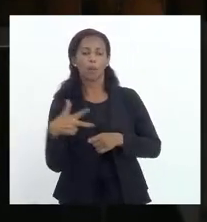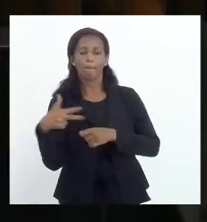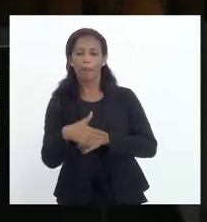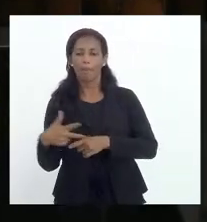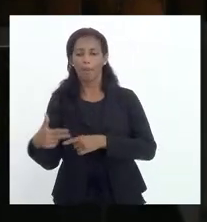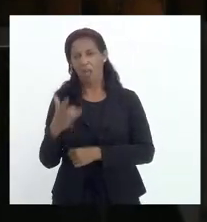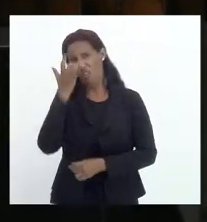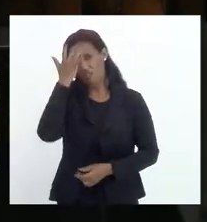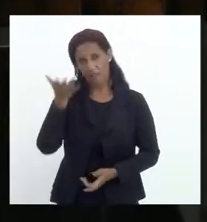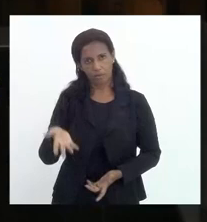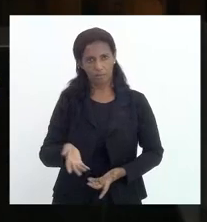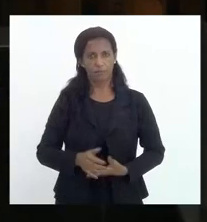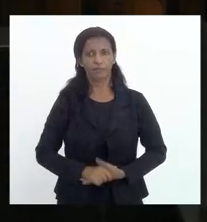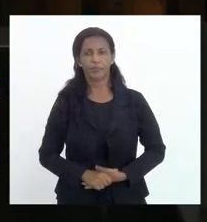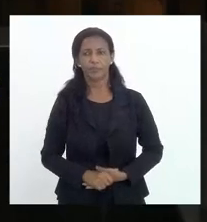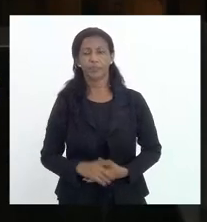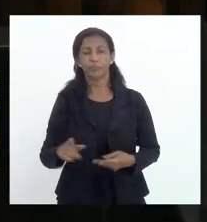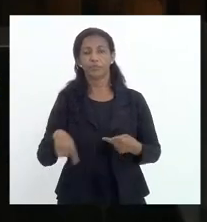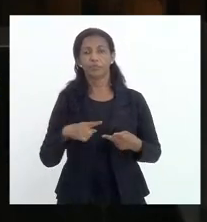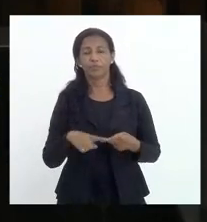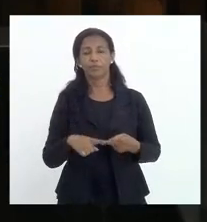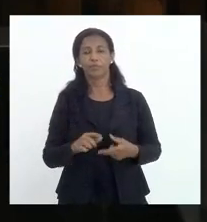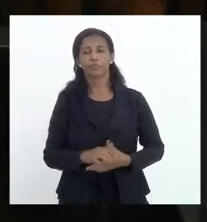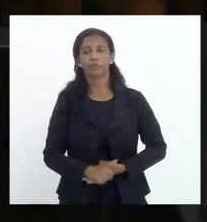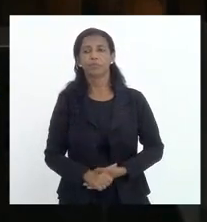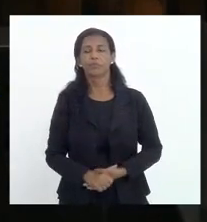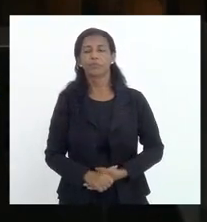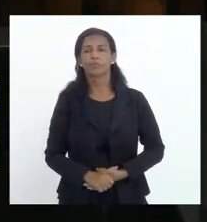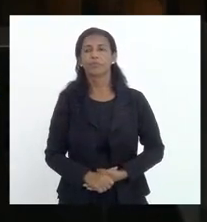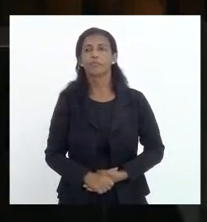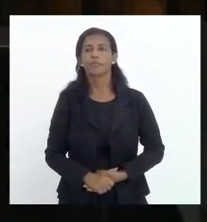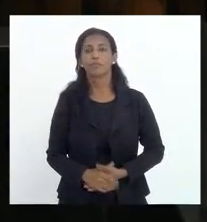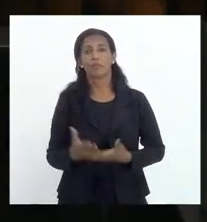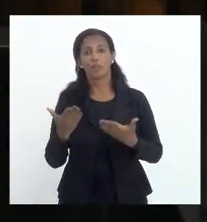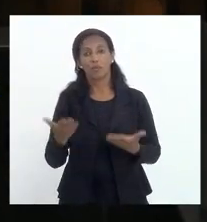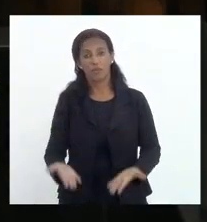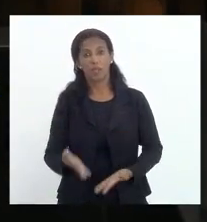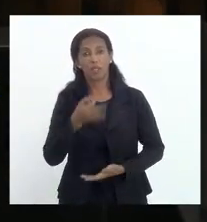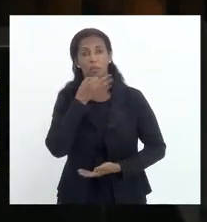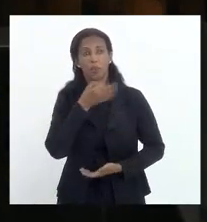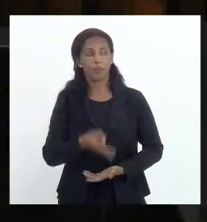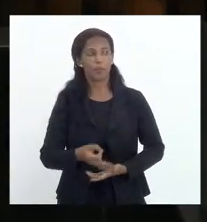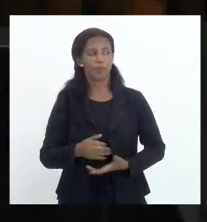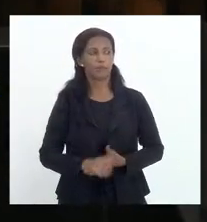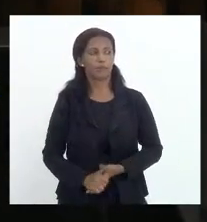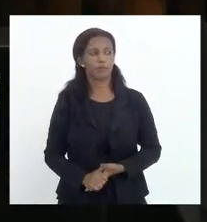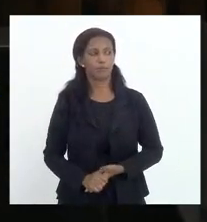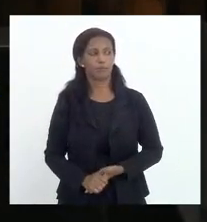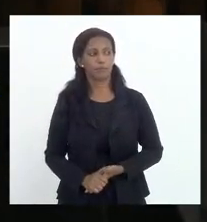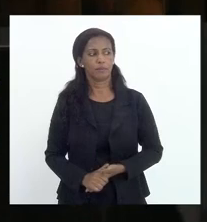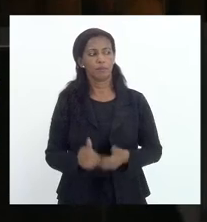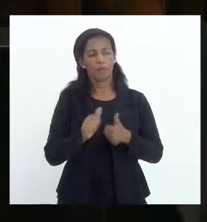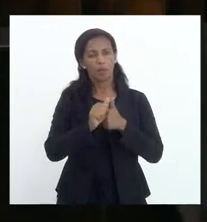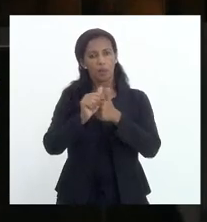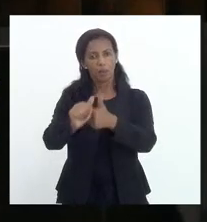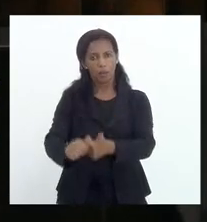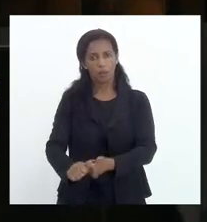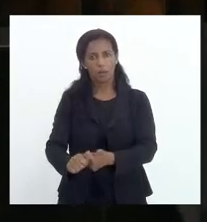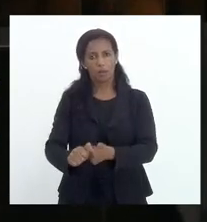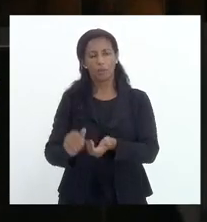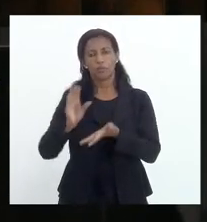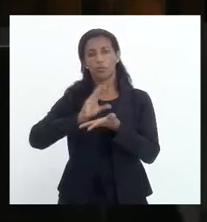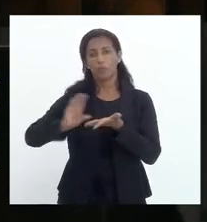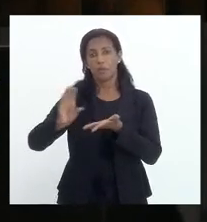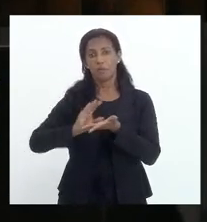aí é muito fácil. Segundo, fica aqui uma sugestão para o acompanhamento dos